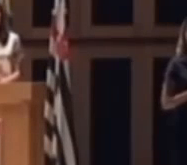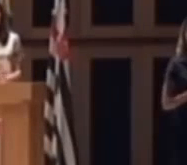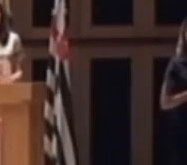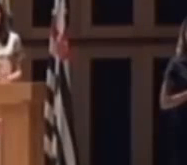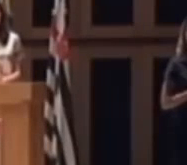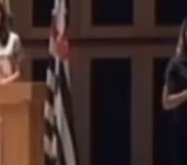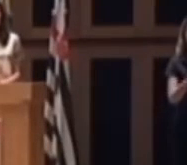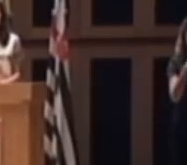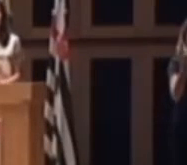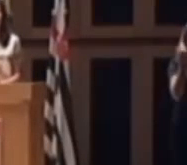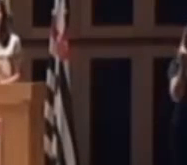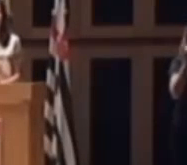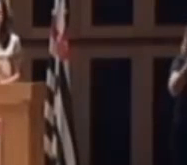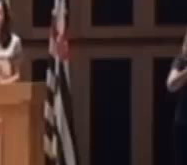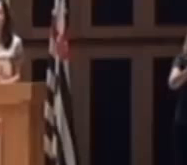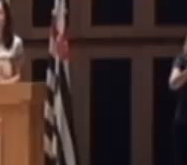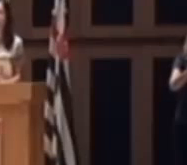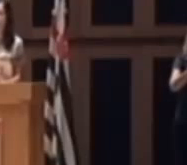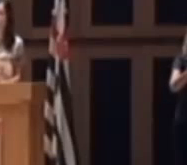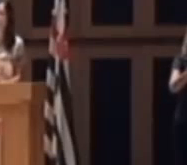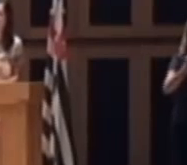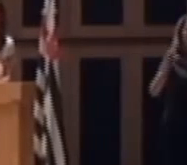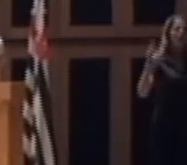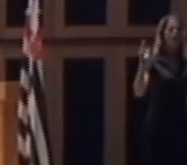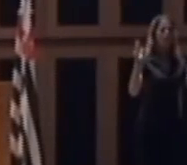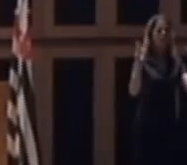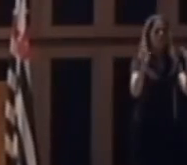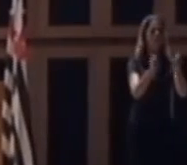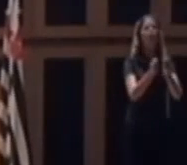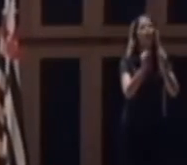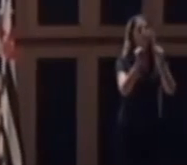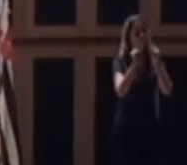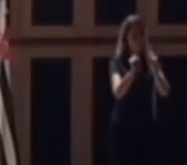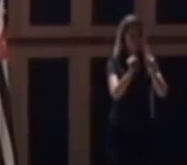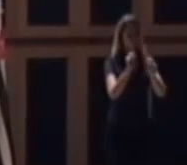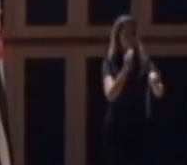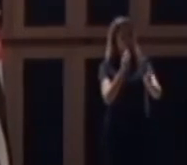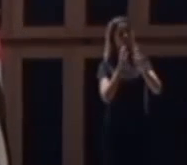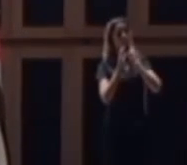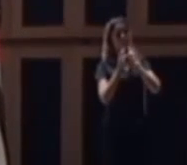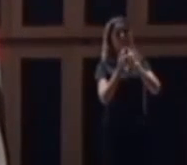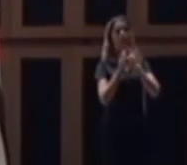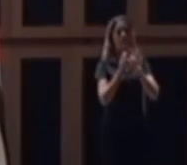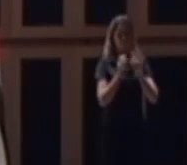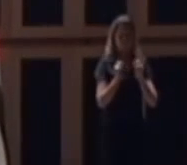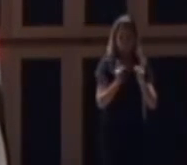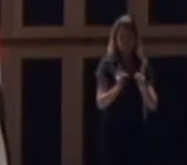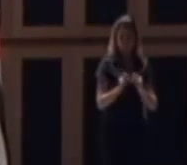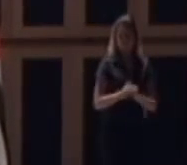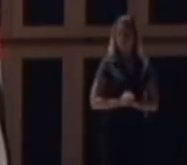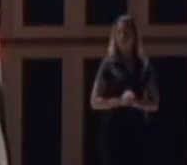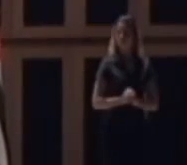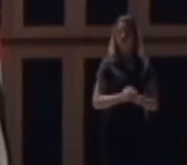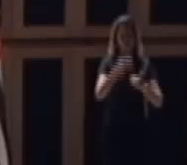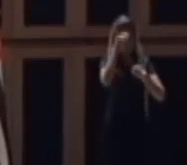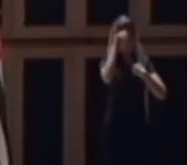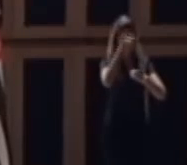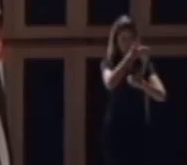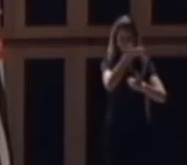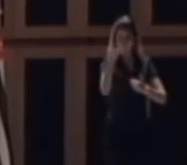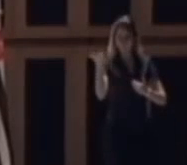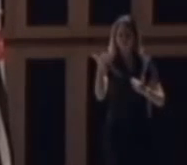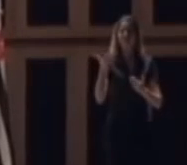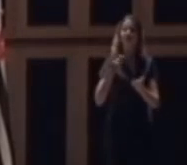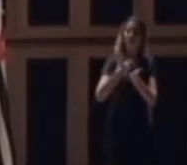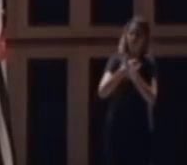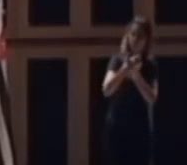nós enviaremos depois uma publicação para todos os que puderem responder esse questionário. Agradeço a todos e vamos